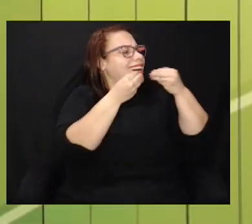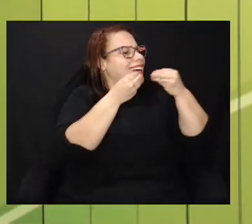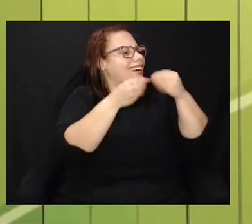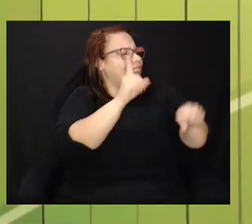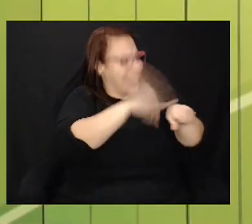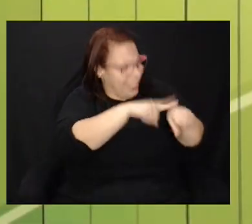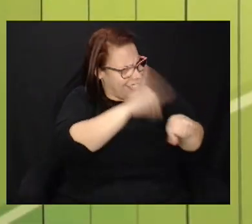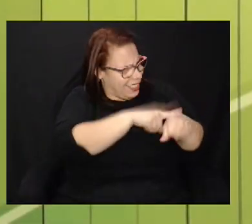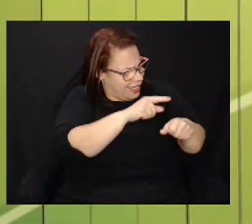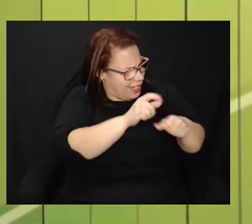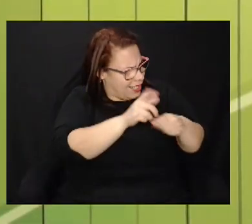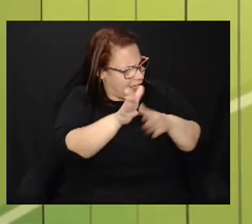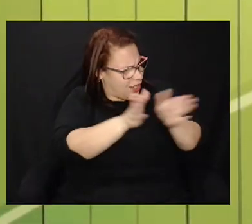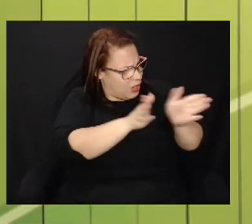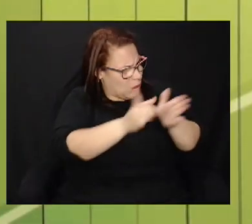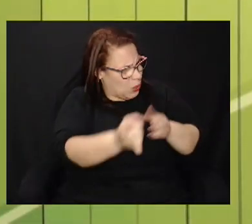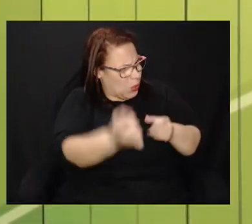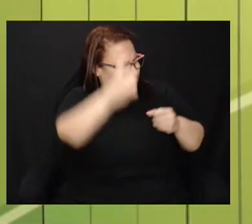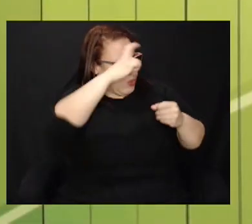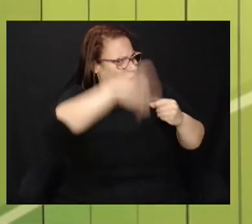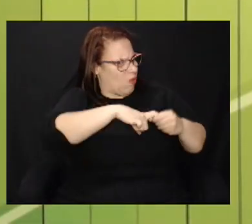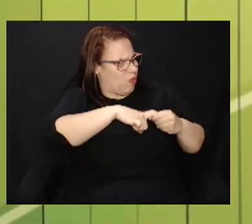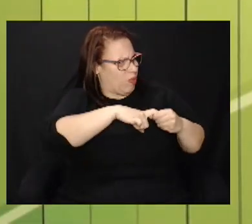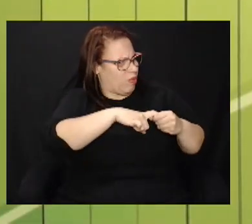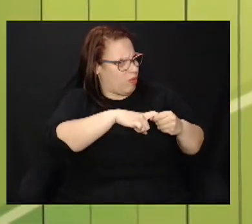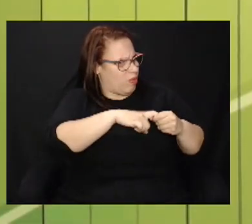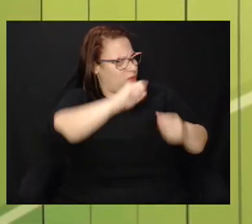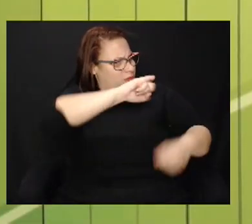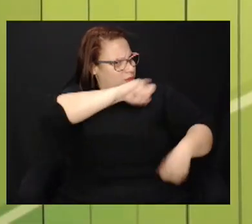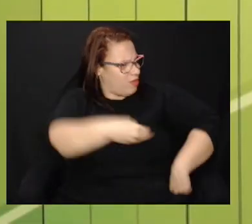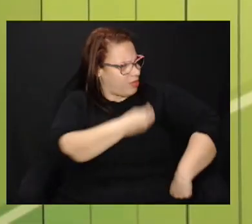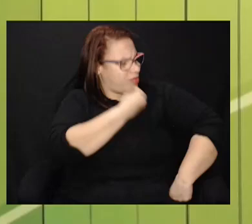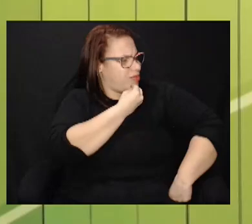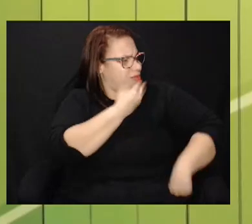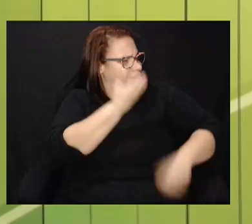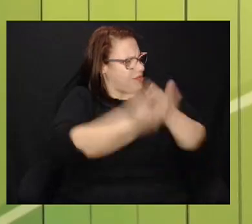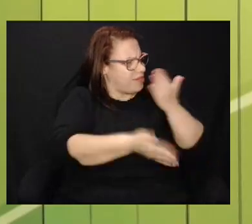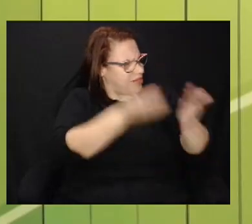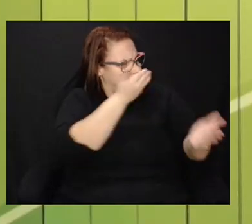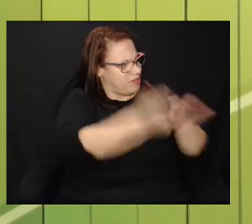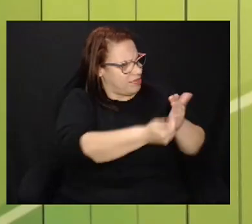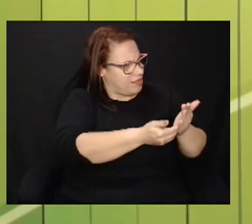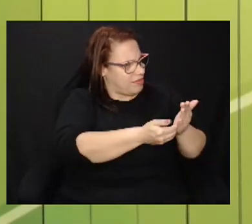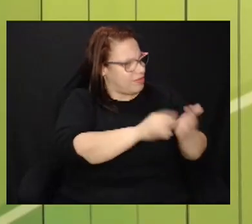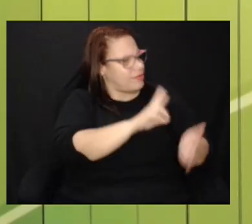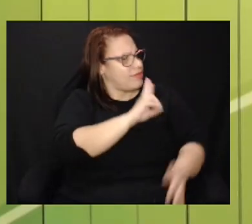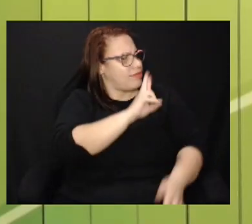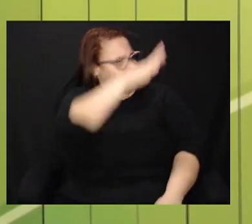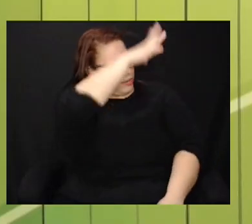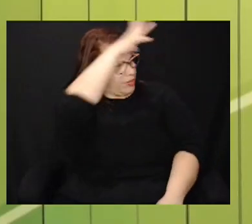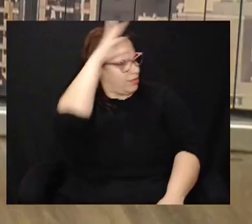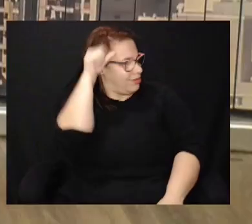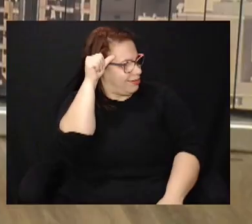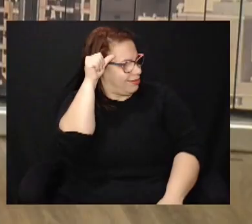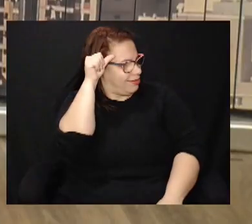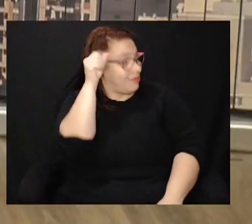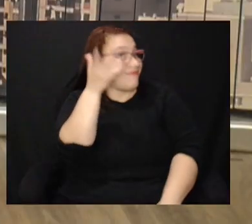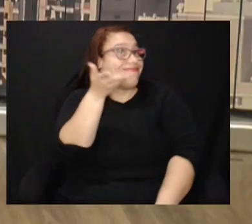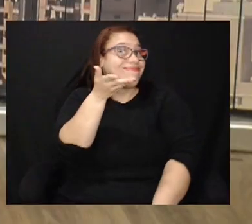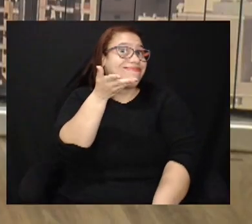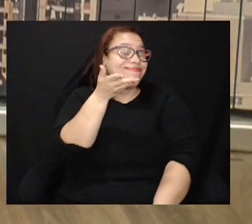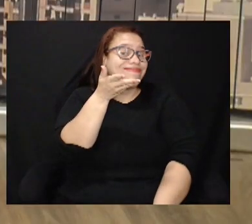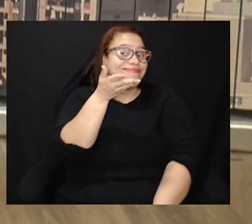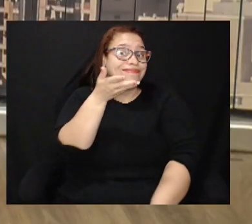caminho inverso dessas oportunidades perdidas no que diz respeito à Amazônia? Há